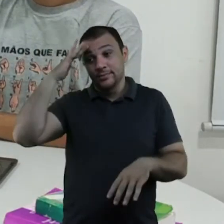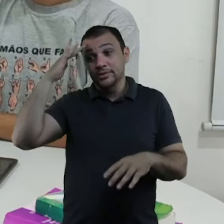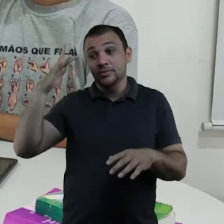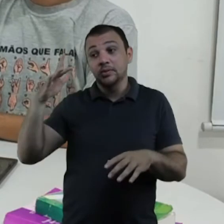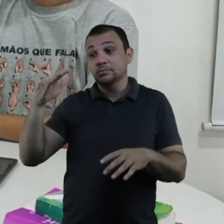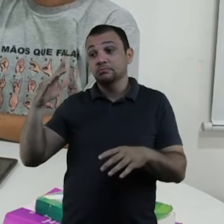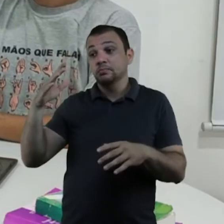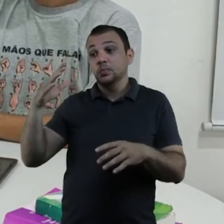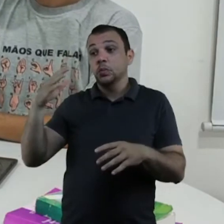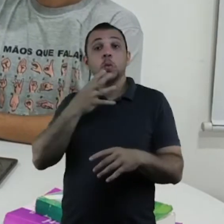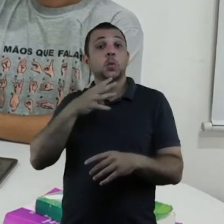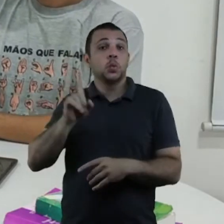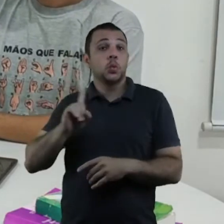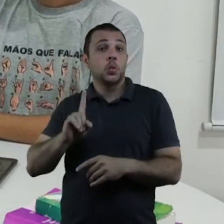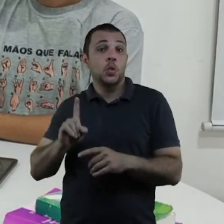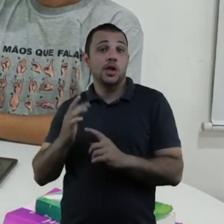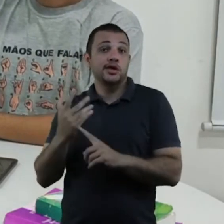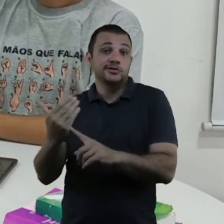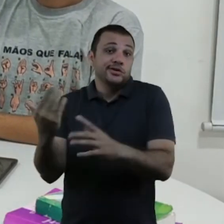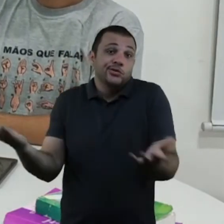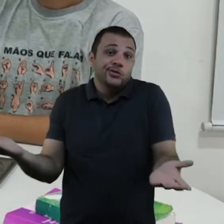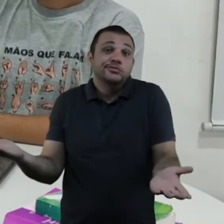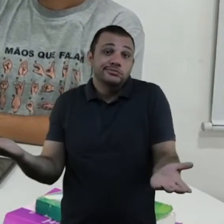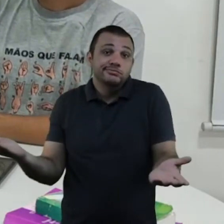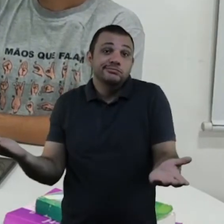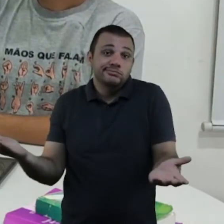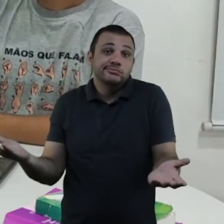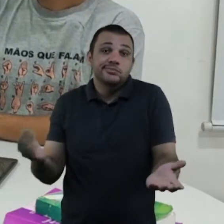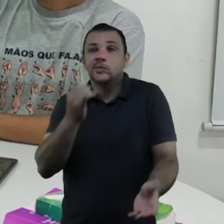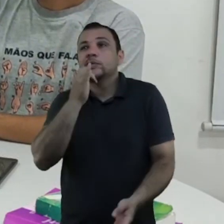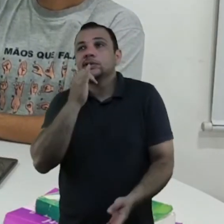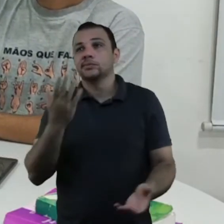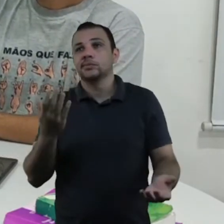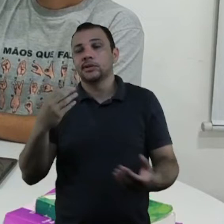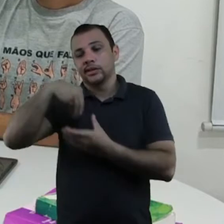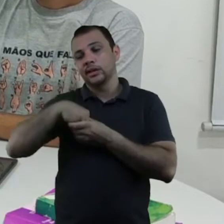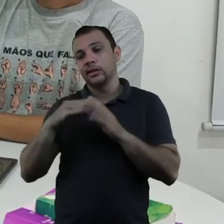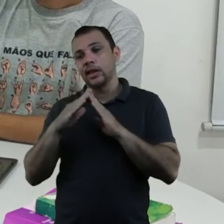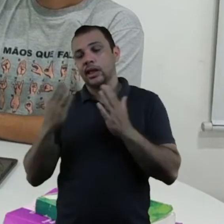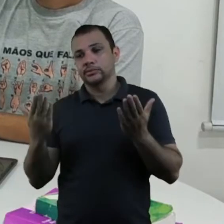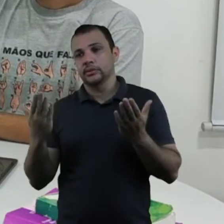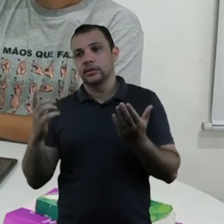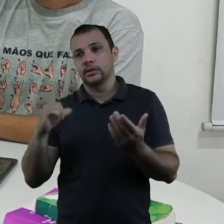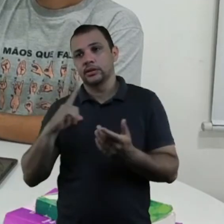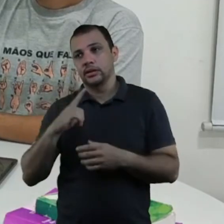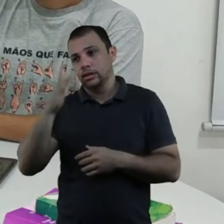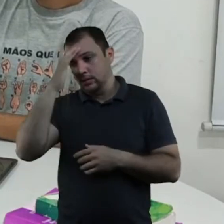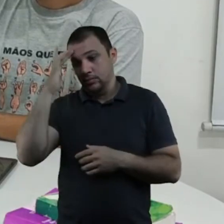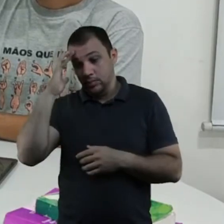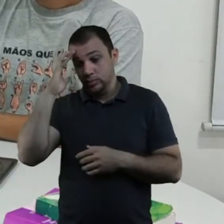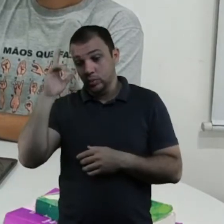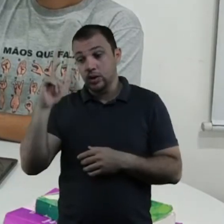gente ainda vê muitas pessoas que não são informadas, né? Por exemplo, eu tenho uma pessoa que não enxerga na minha casa e,